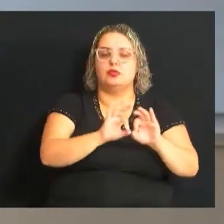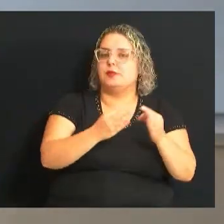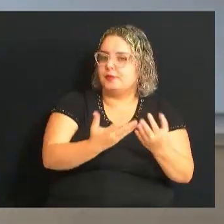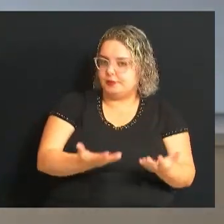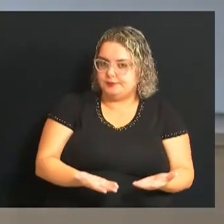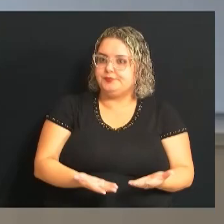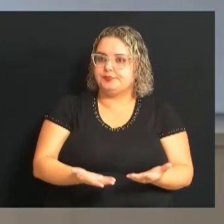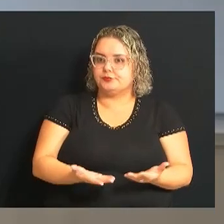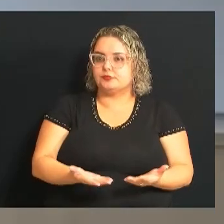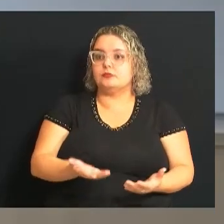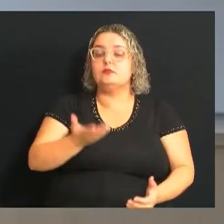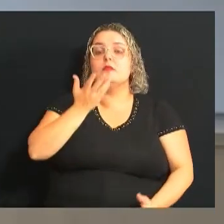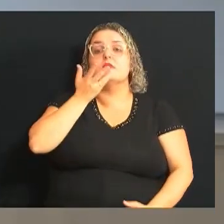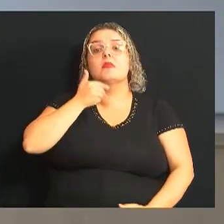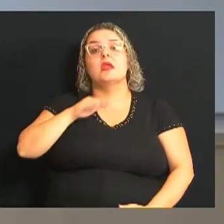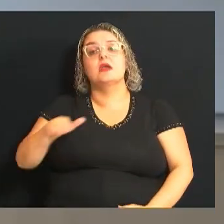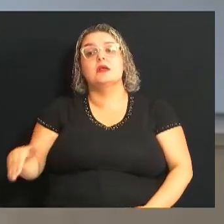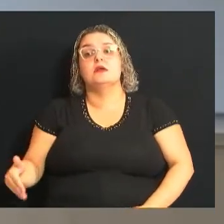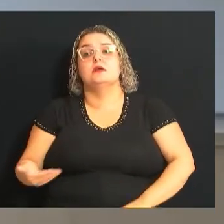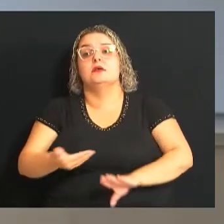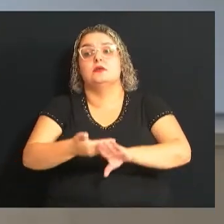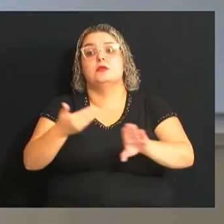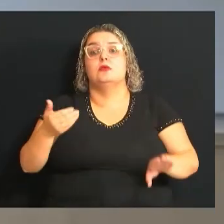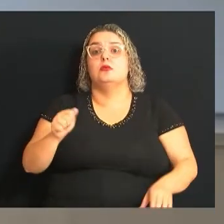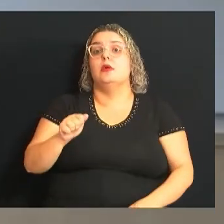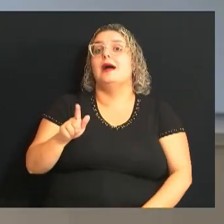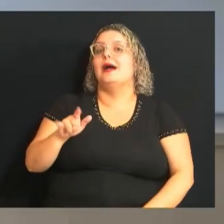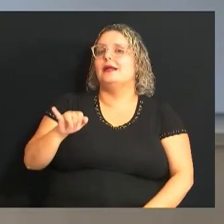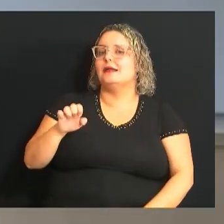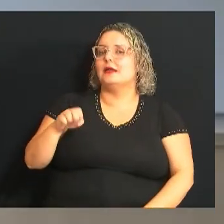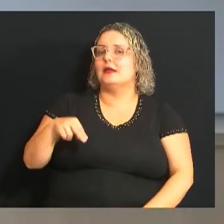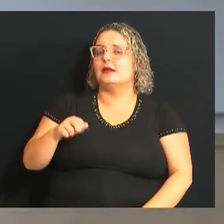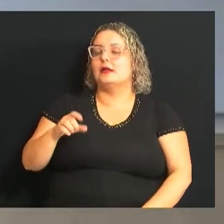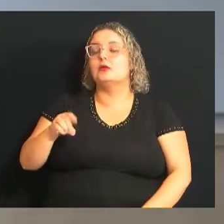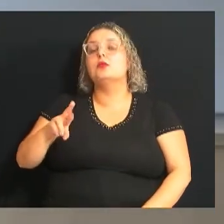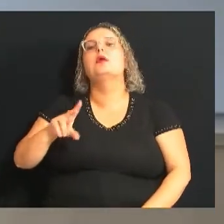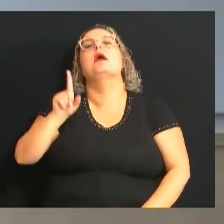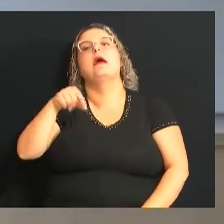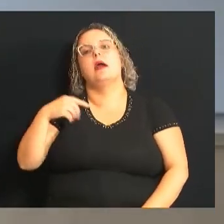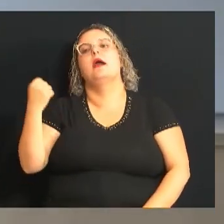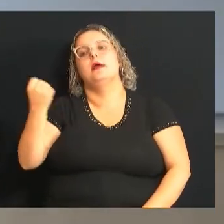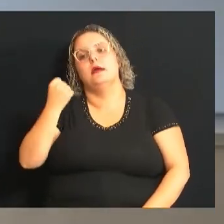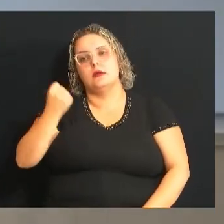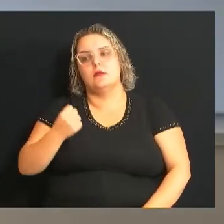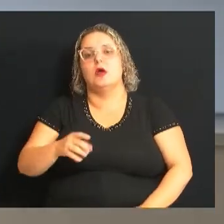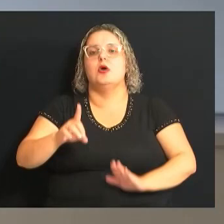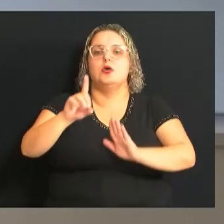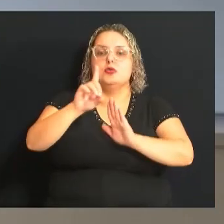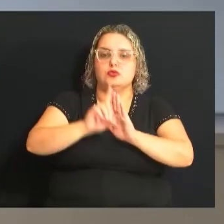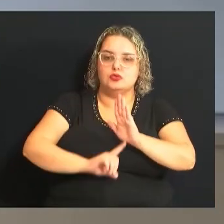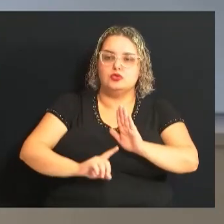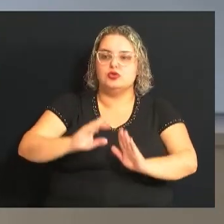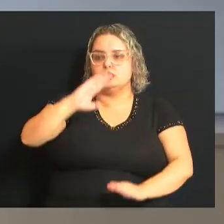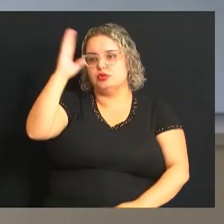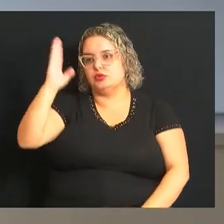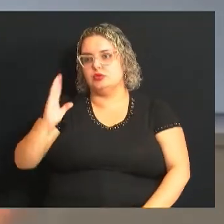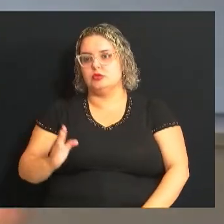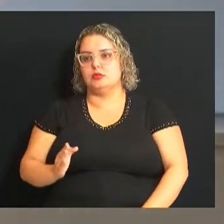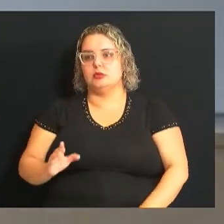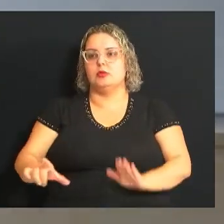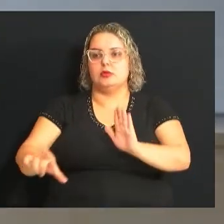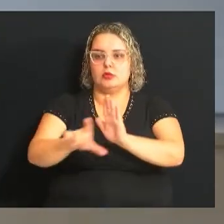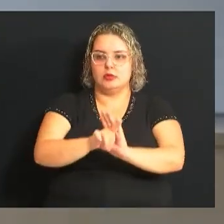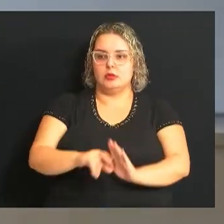fica isolada com o alienador. Isso é muito grave. O direito brasileiro, a partir da lei, e esse ano, desculpe,